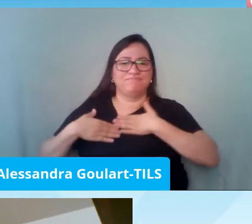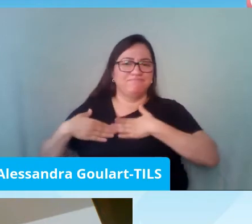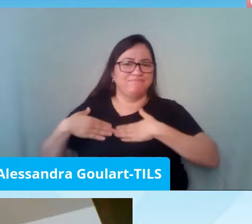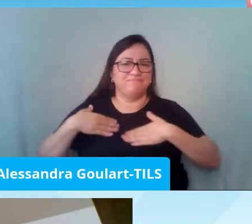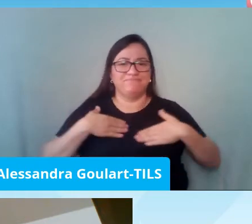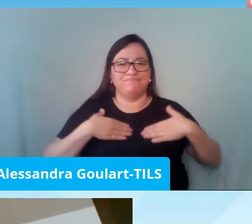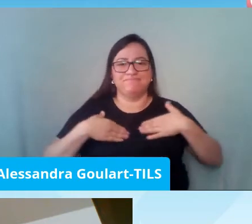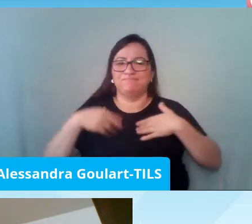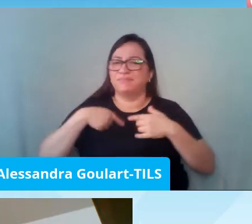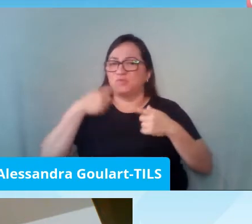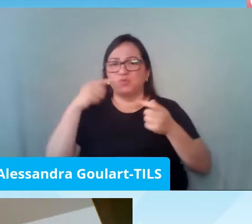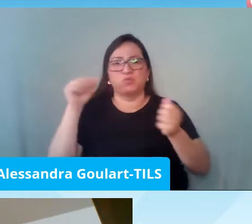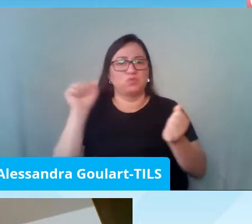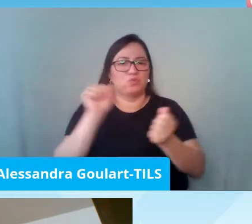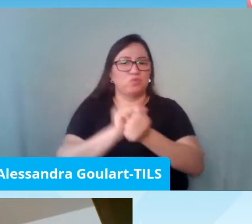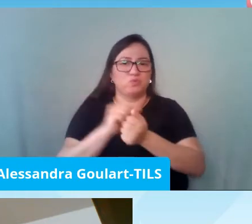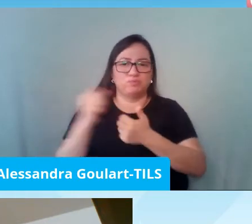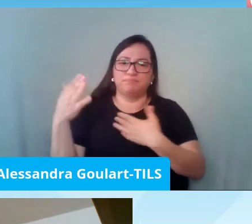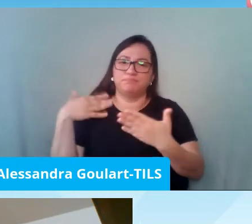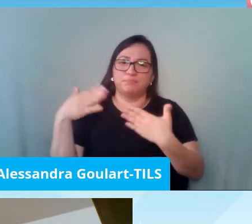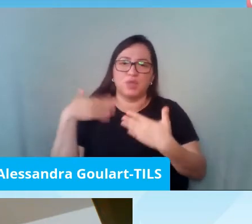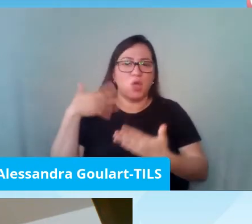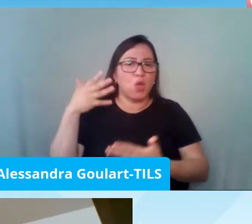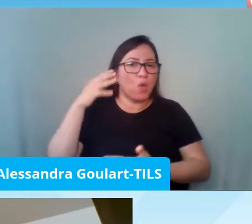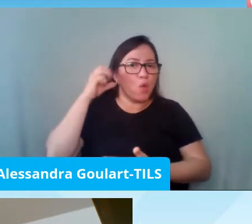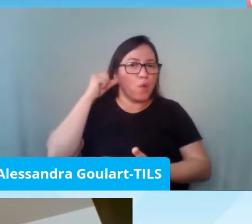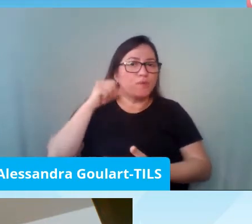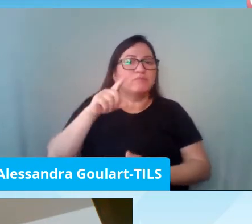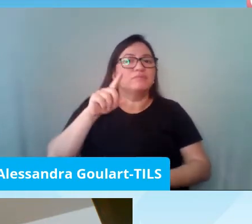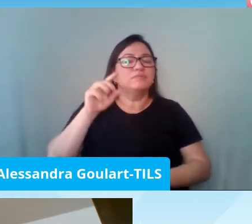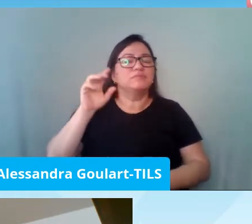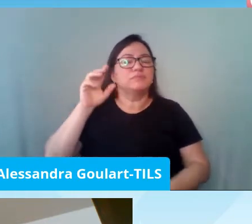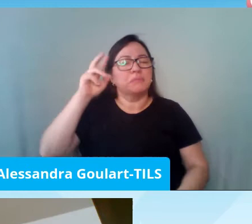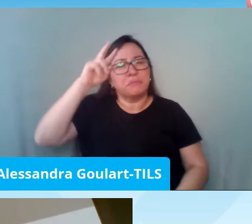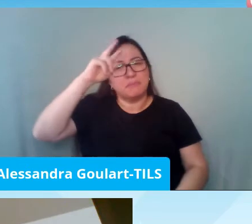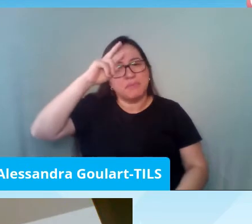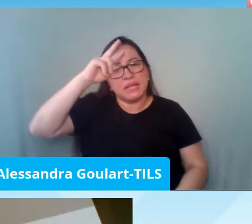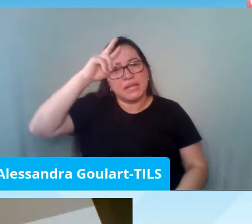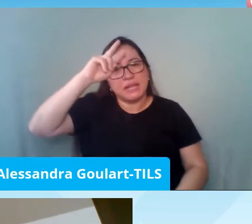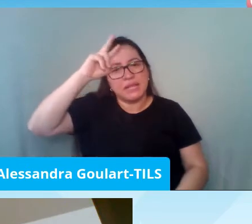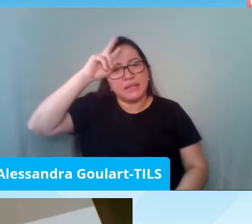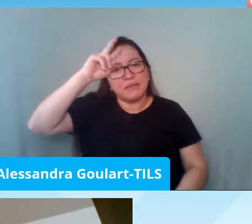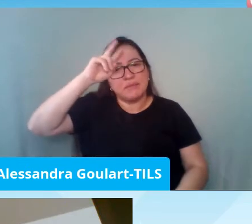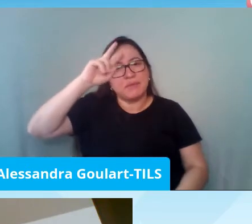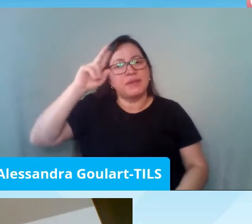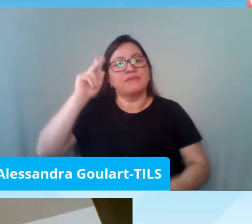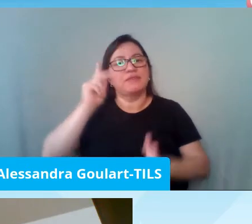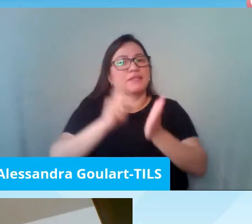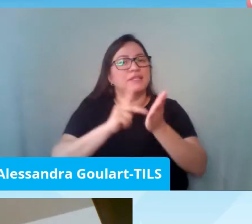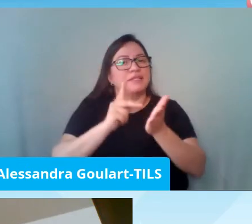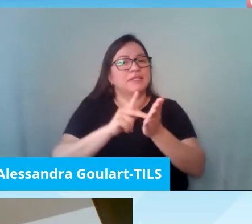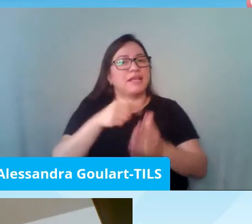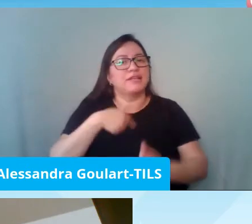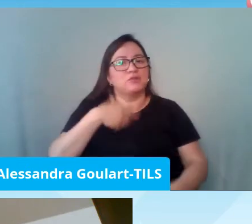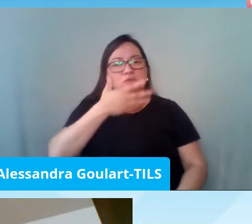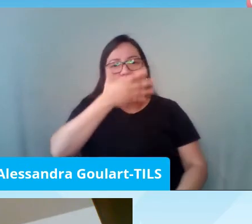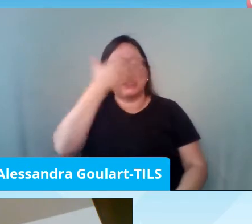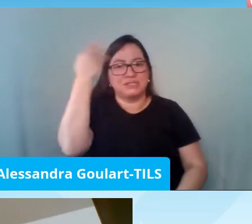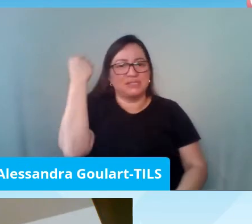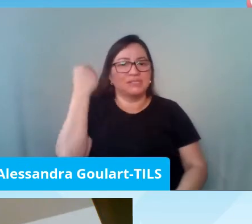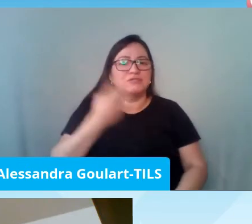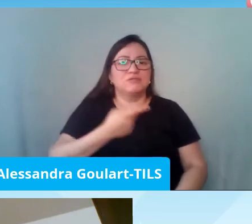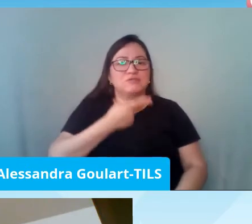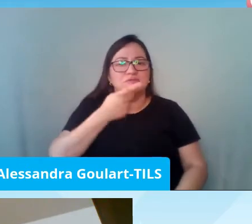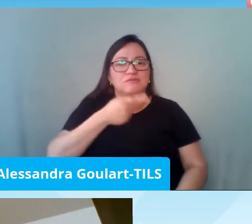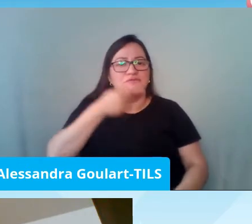né? Te escutando, eu me lembrei que eu não falei, eu acho que é importante falar que a gente, além da gente, assim, das políticas que se